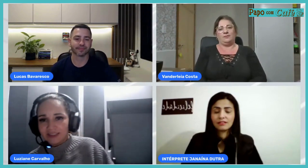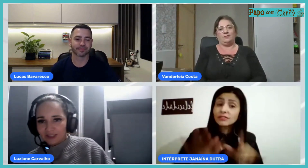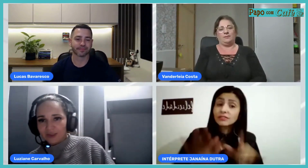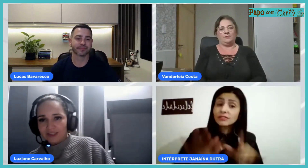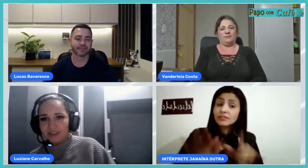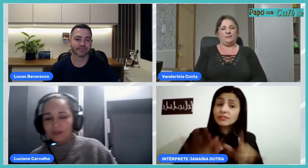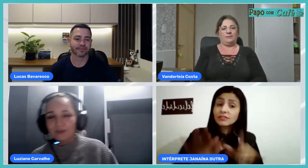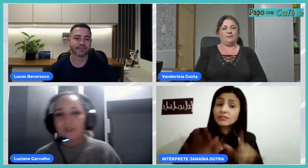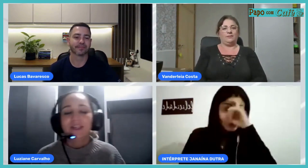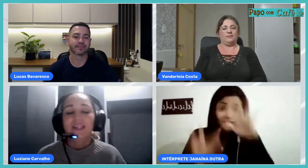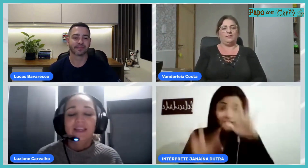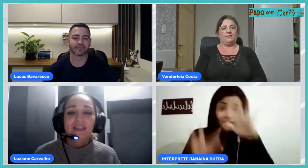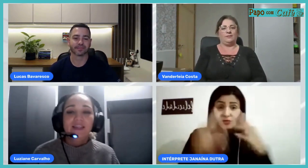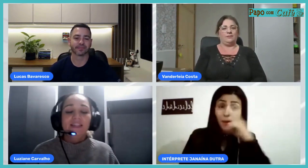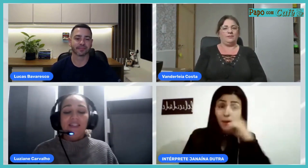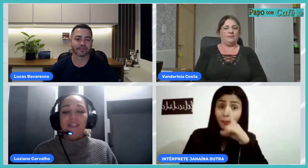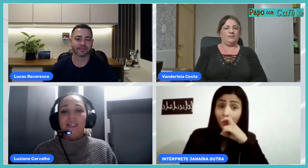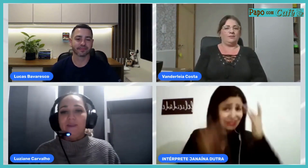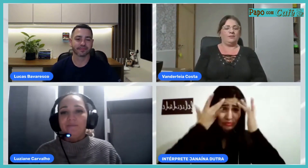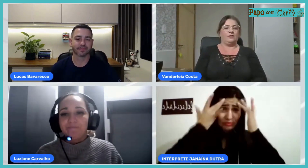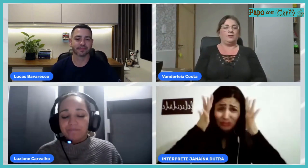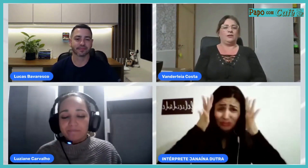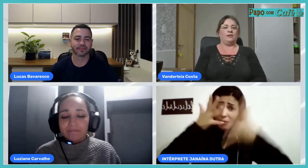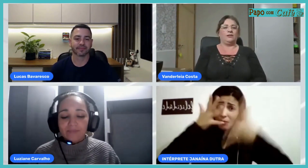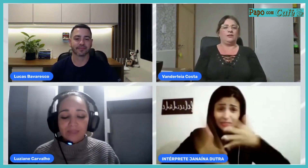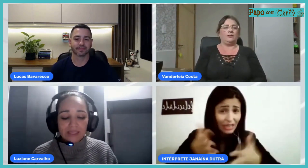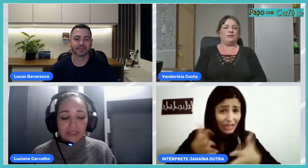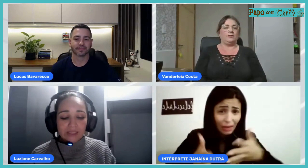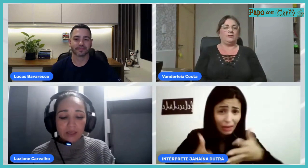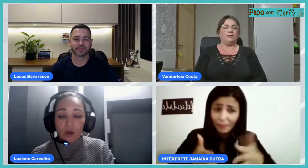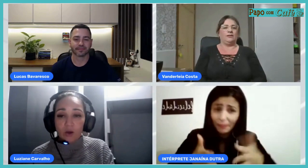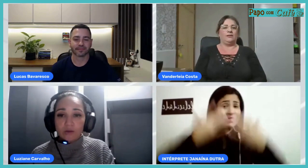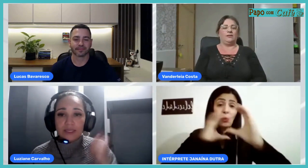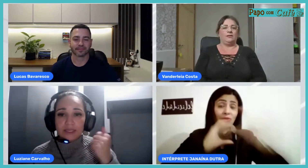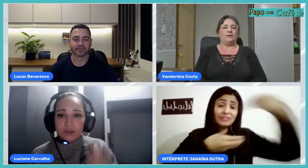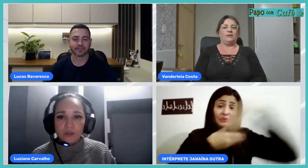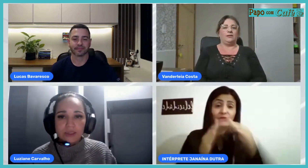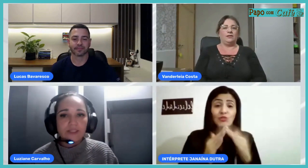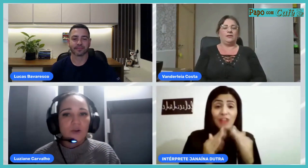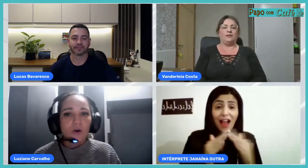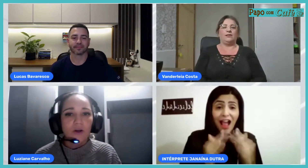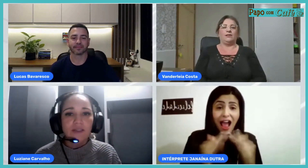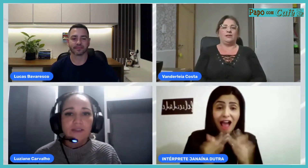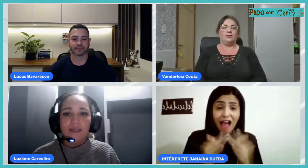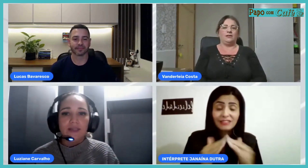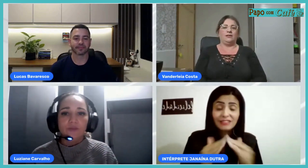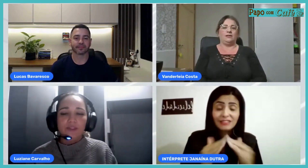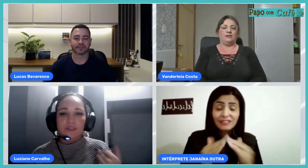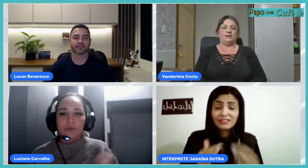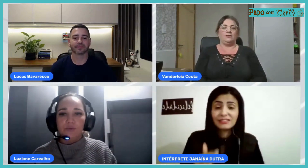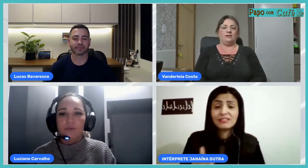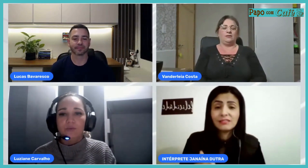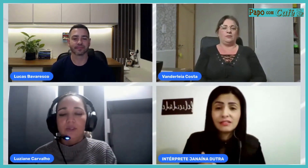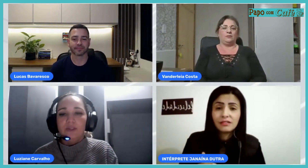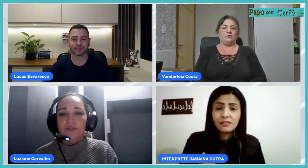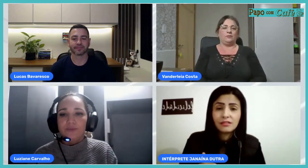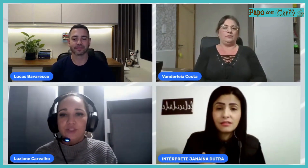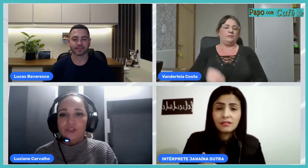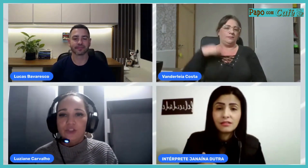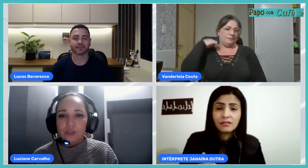tem 42 anos. E logo que ele entrou na escola, lá no